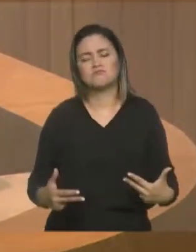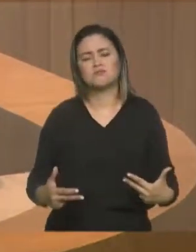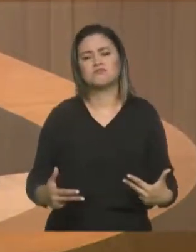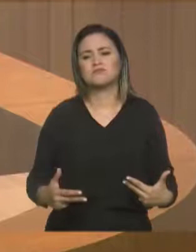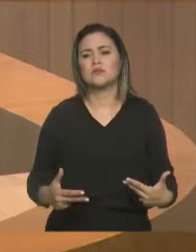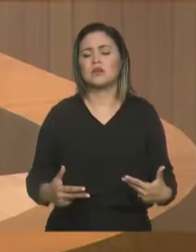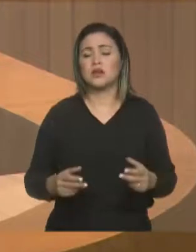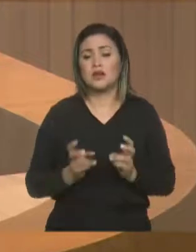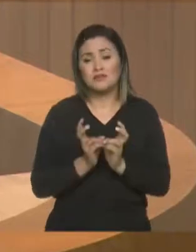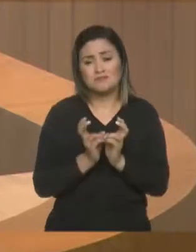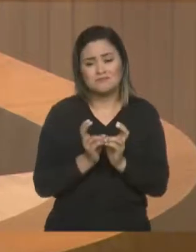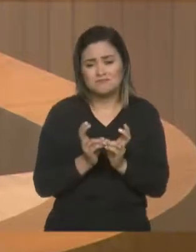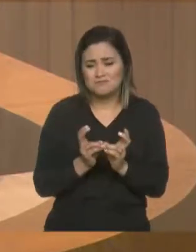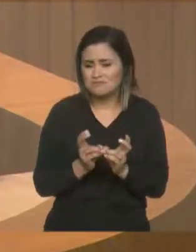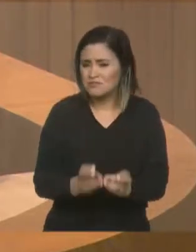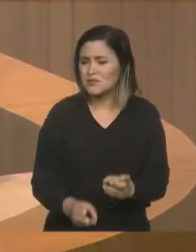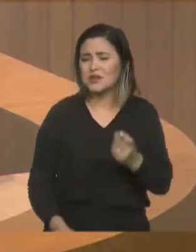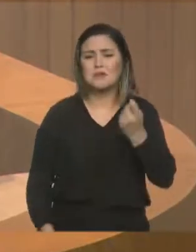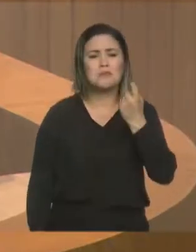a área de preservação mundial,